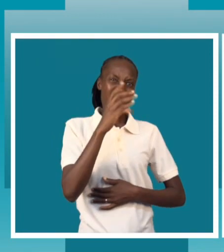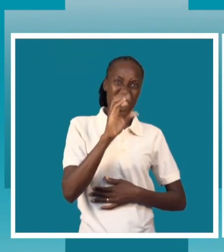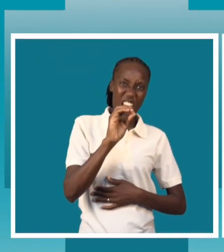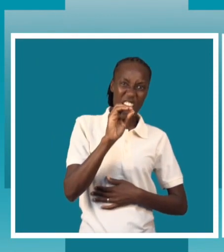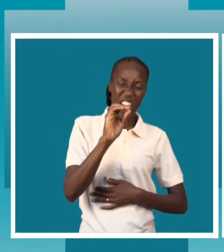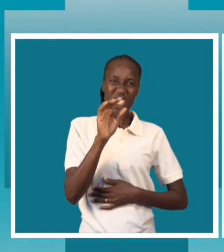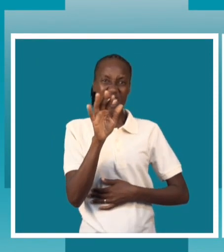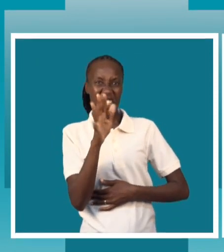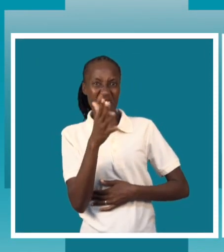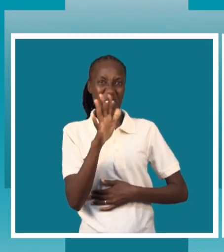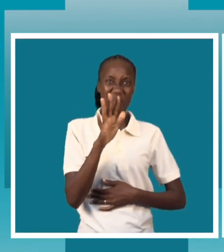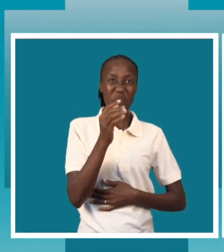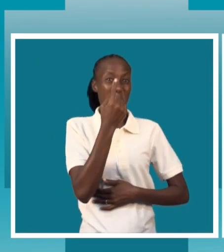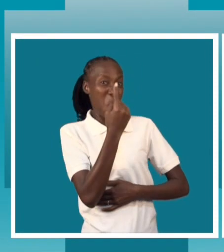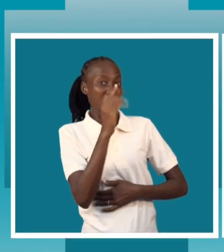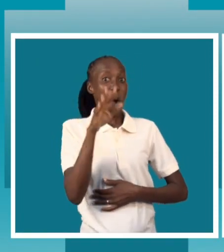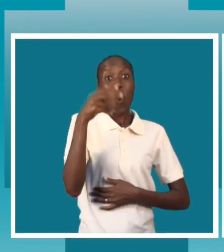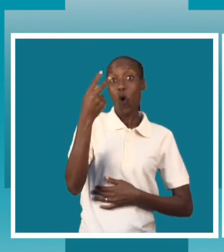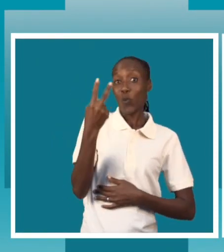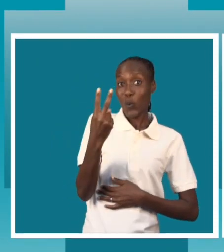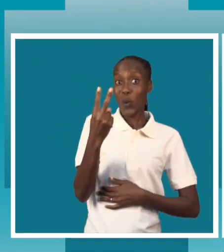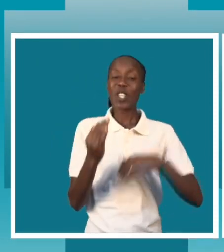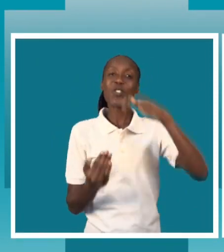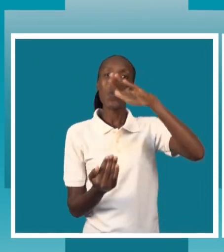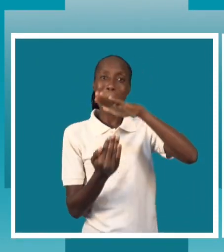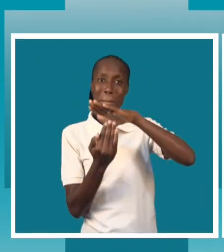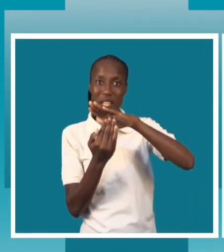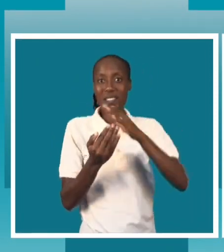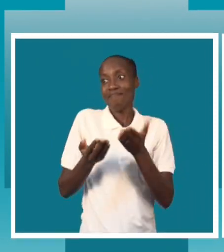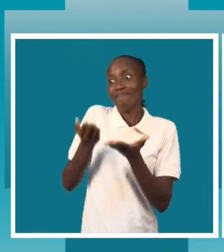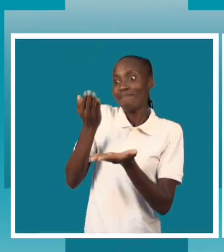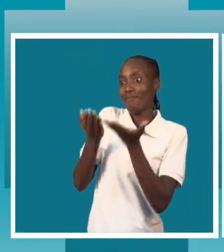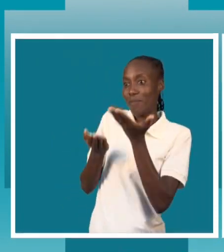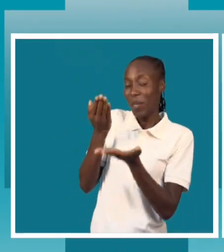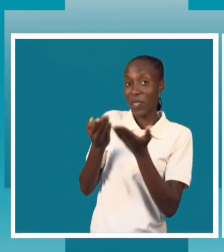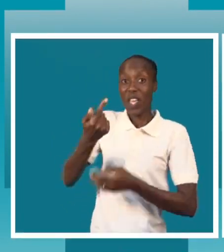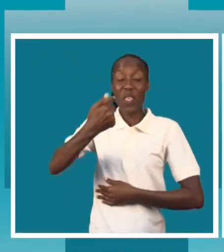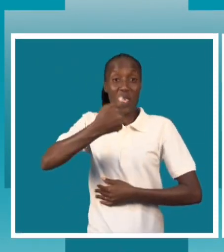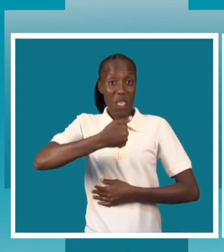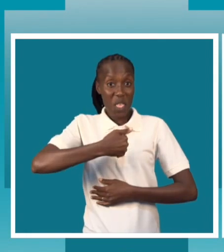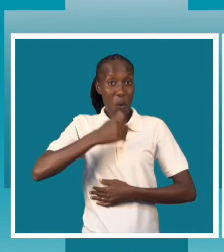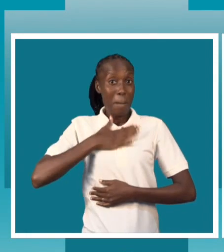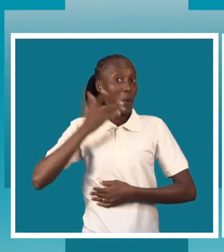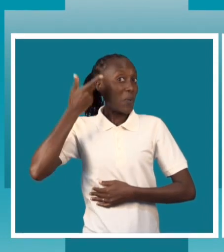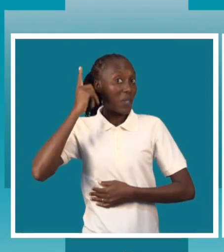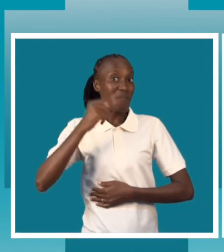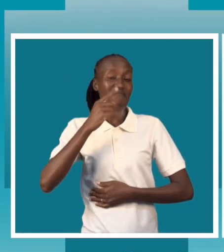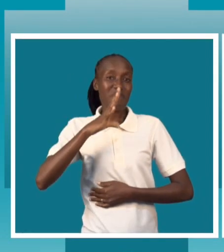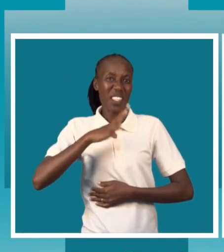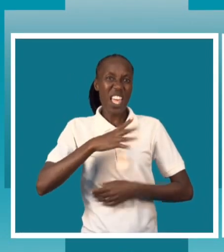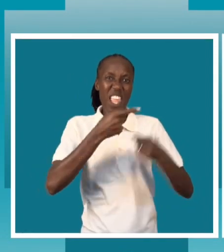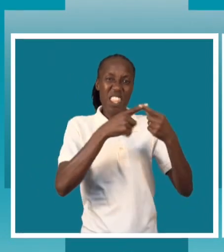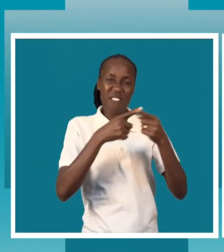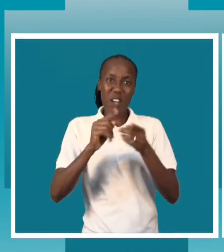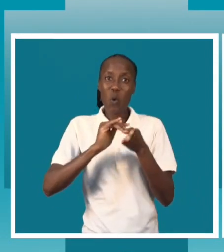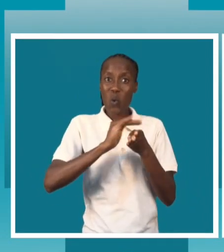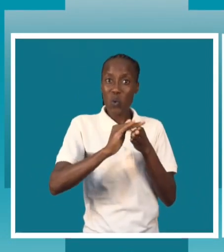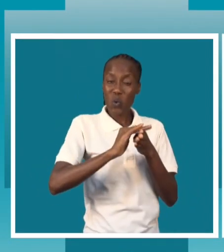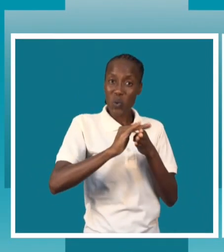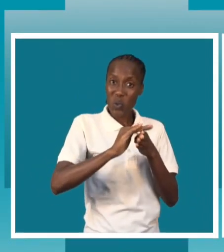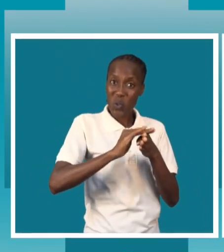umas dez por aí. Uma a duas. Duas no máximo. Depende. Eu, no meu celular, tenho